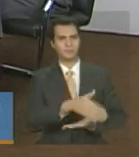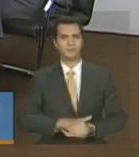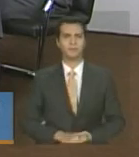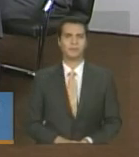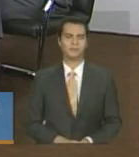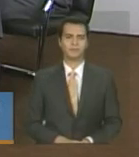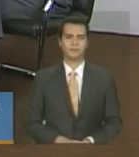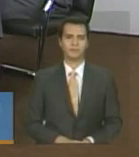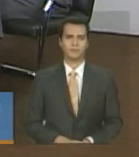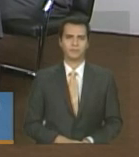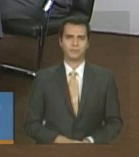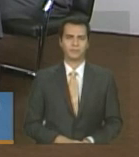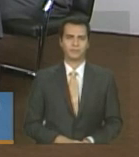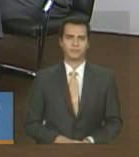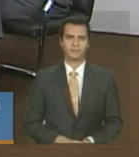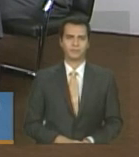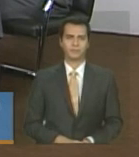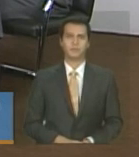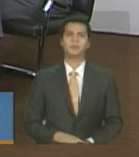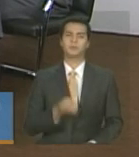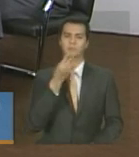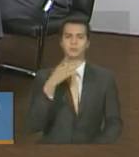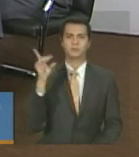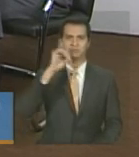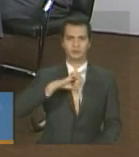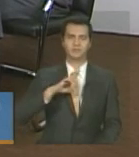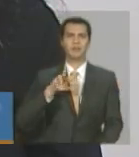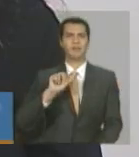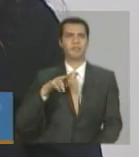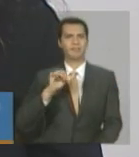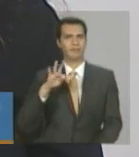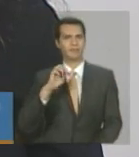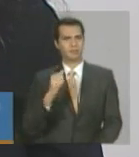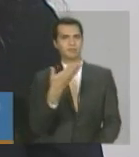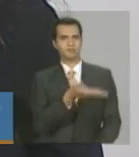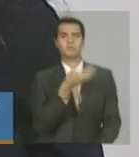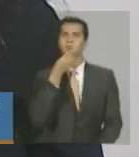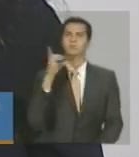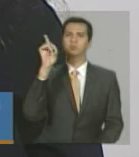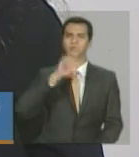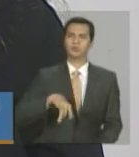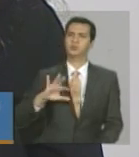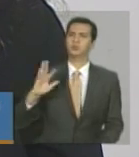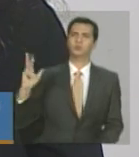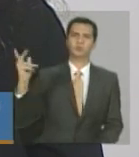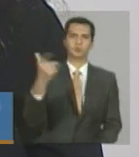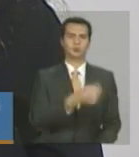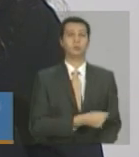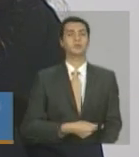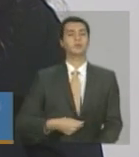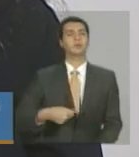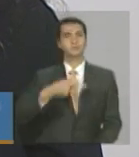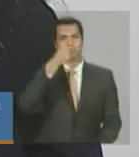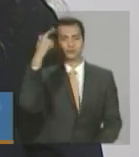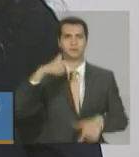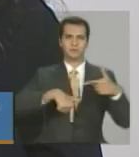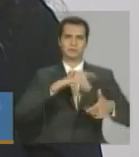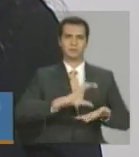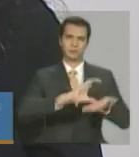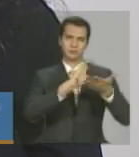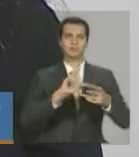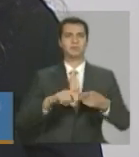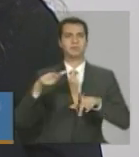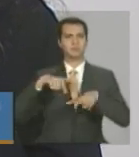favor. Tudo bem, Renata. Bom dia. Bom dia a todos. Bom dia a todos os conselheiros, trabalhadores do